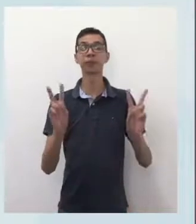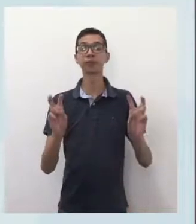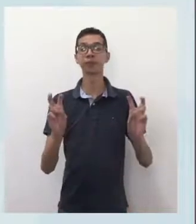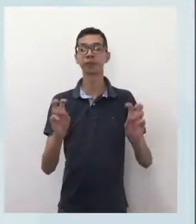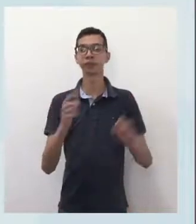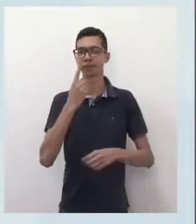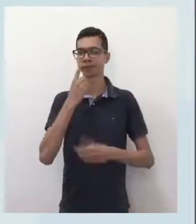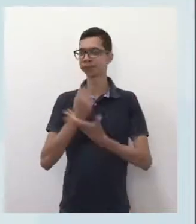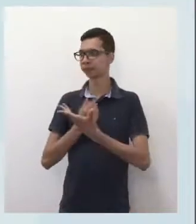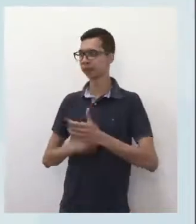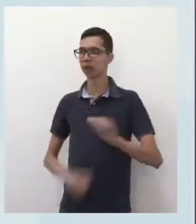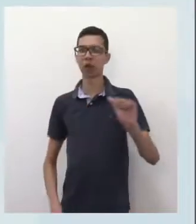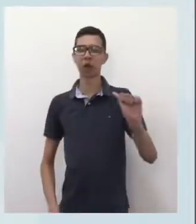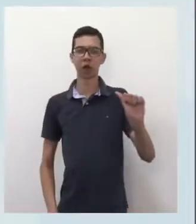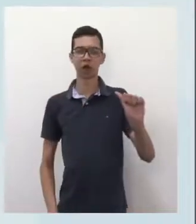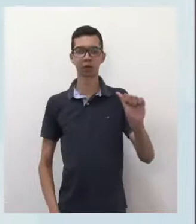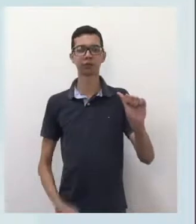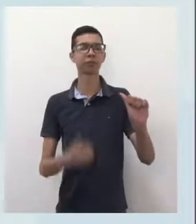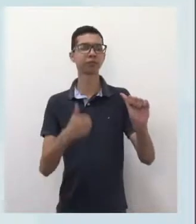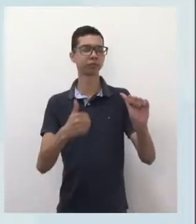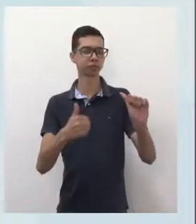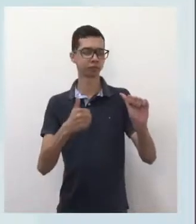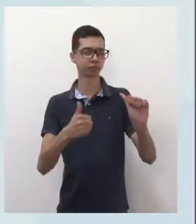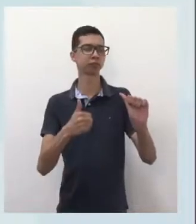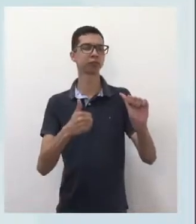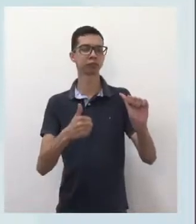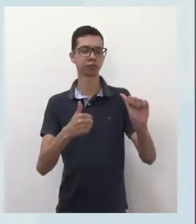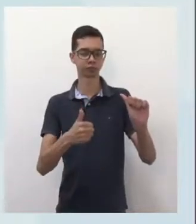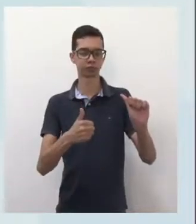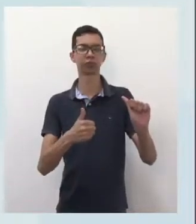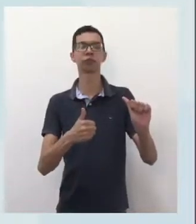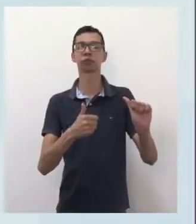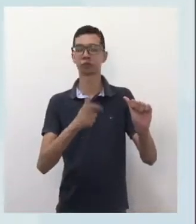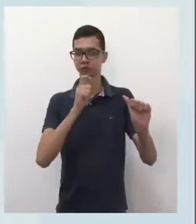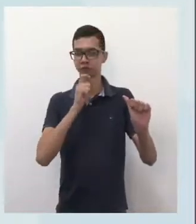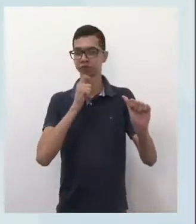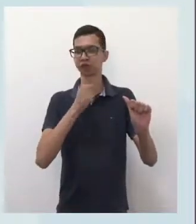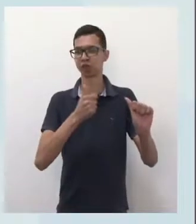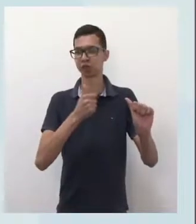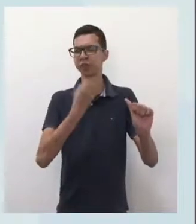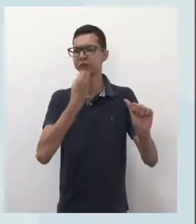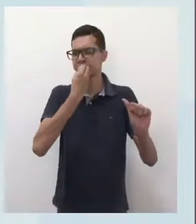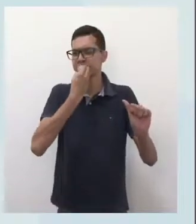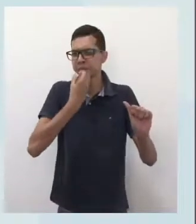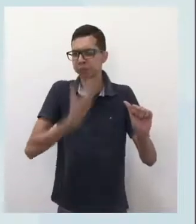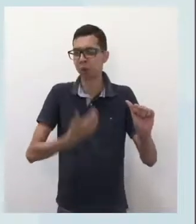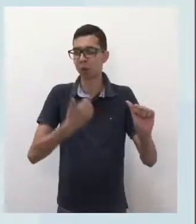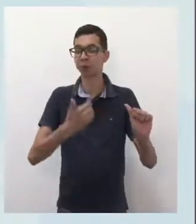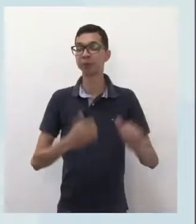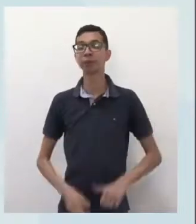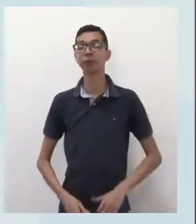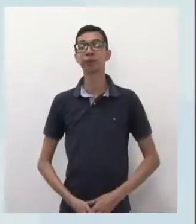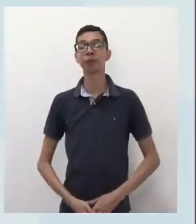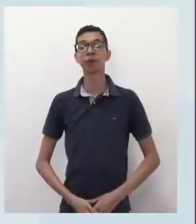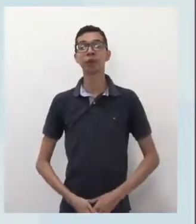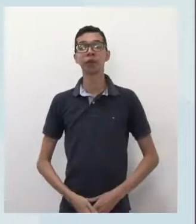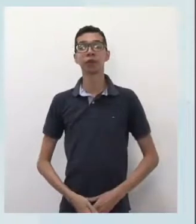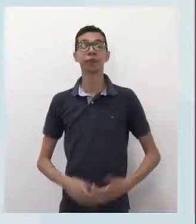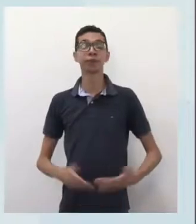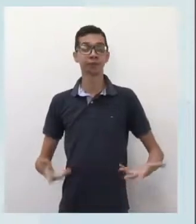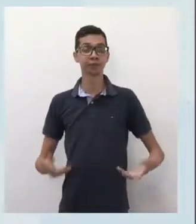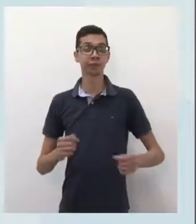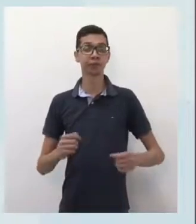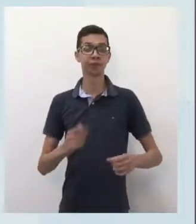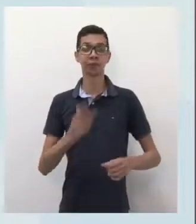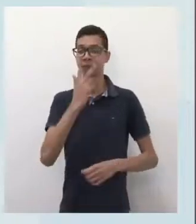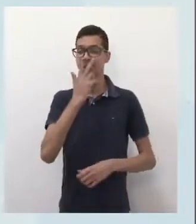EA é essa aqui, ó, de mais eficiente. Então, diz aqui uma eficiência. Aí me diz aqui, ó, quanto gasta